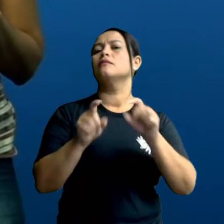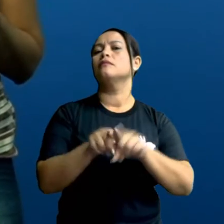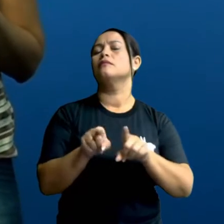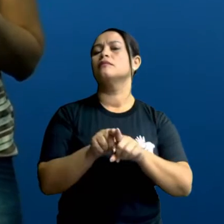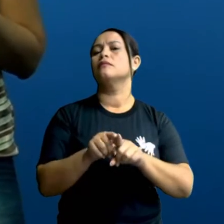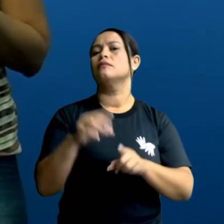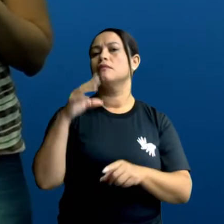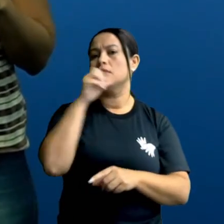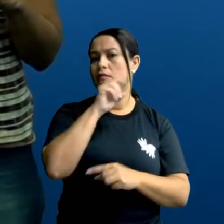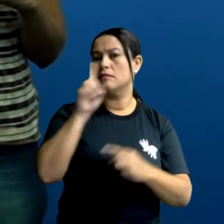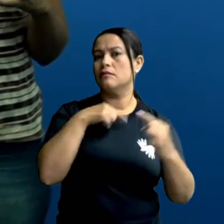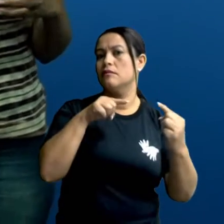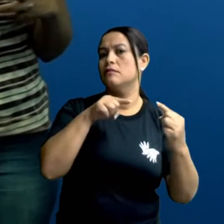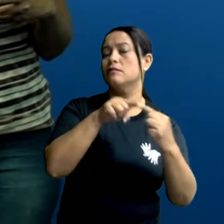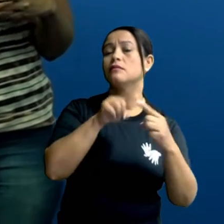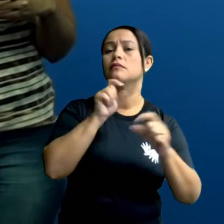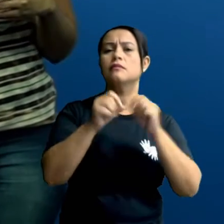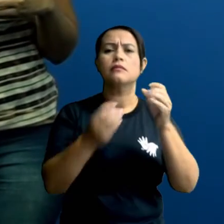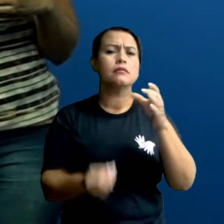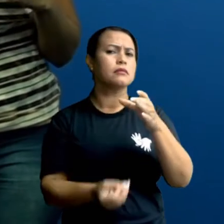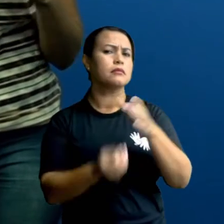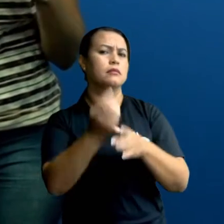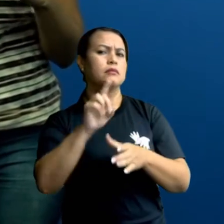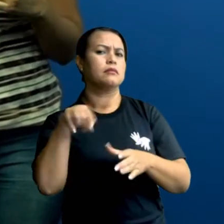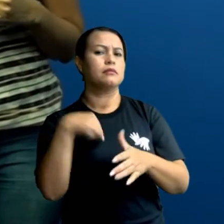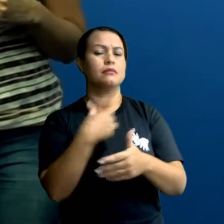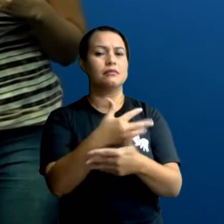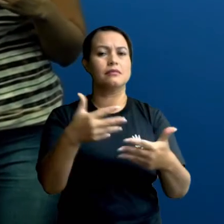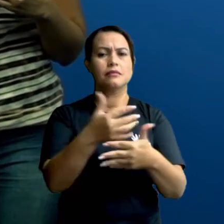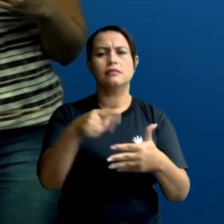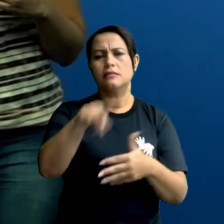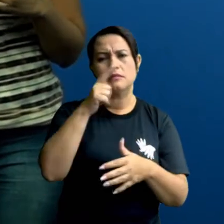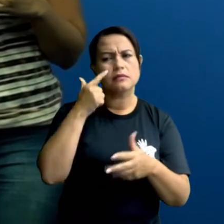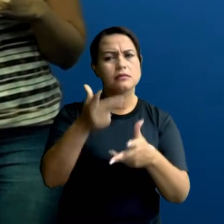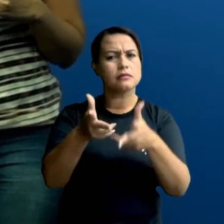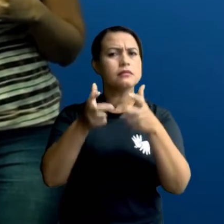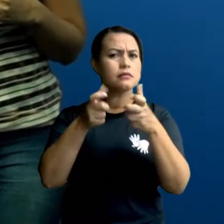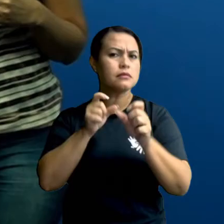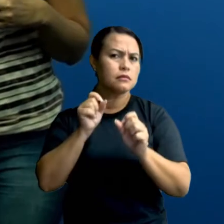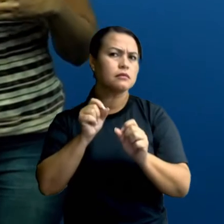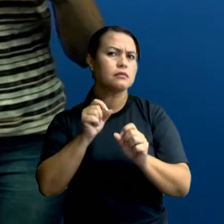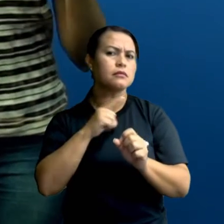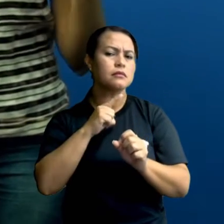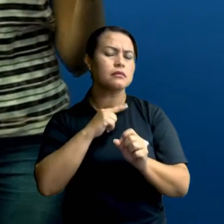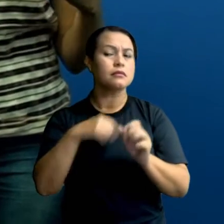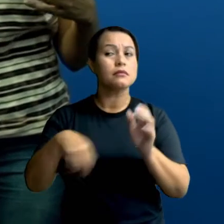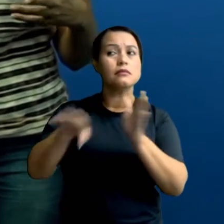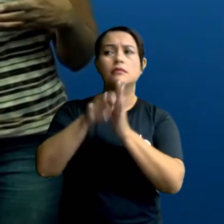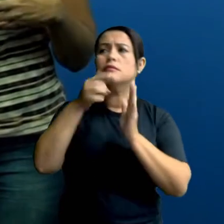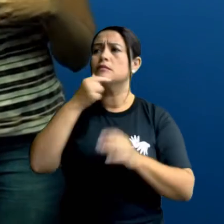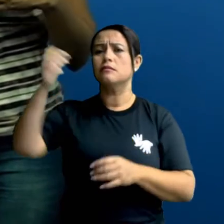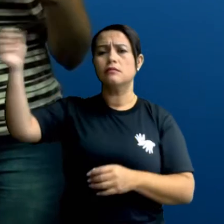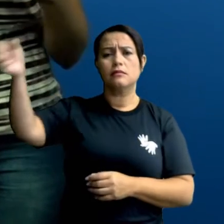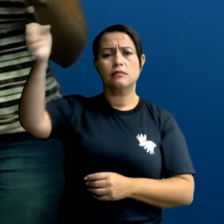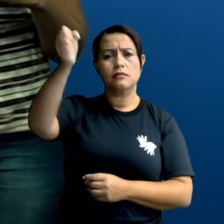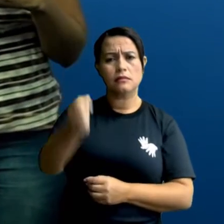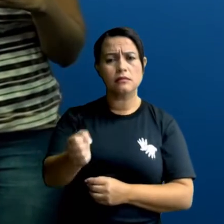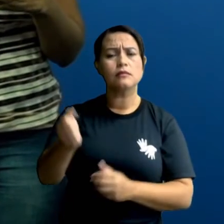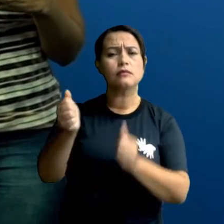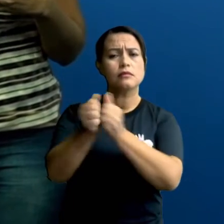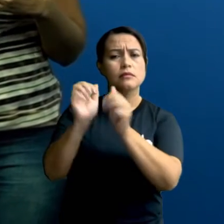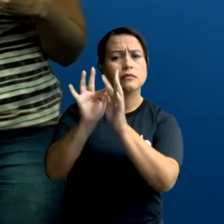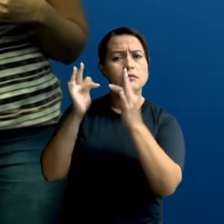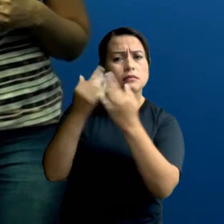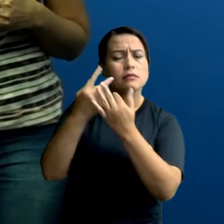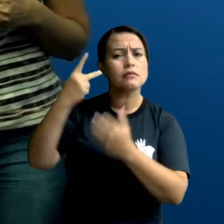direta e objetiva, de como surgiu a nossa cidade, e vocês perceberam que chegou o Diogo de Braga com a família para